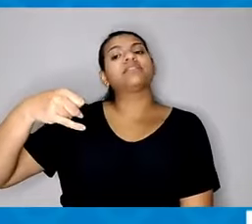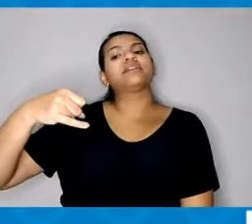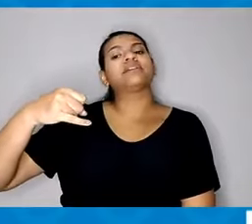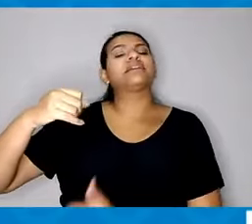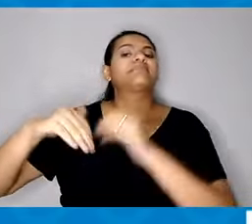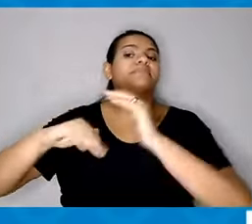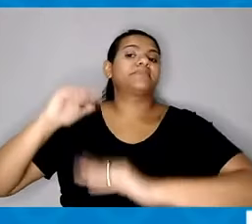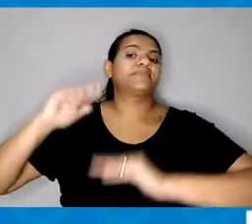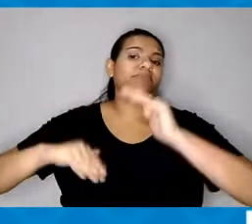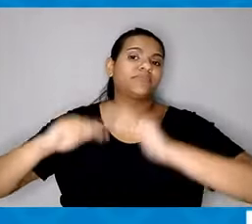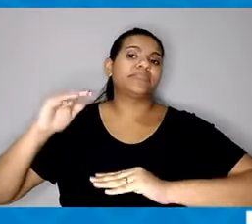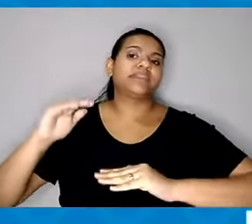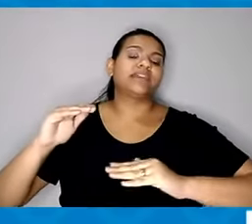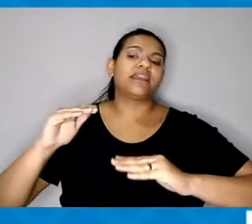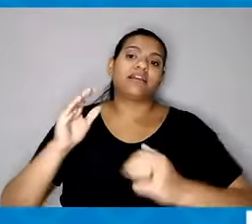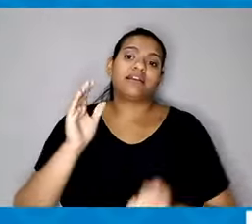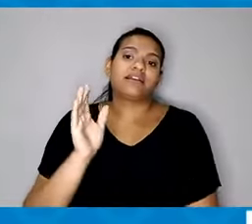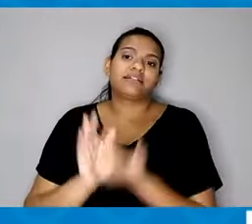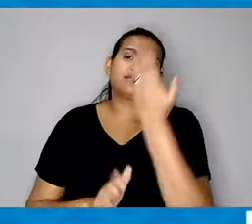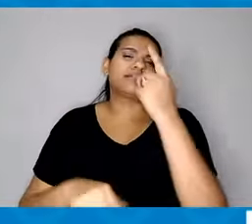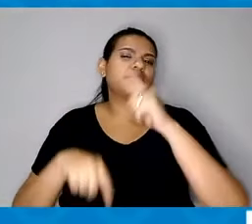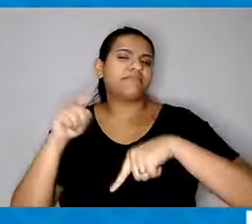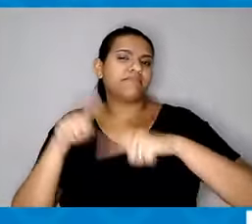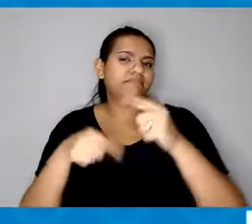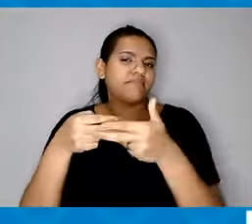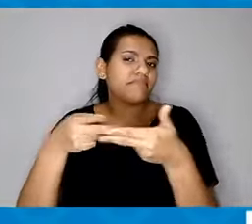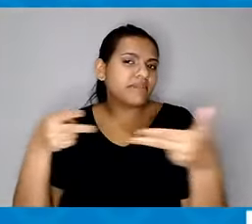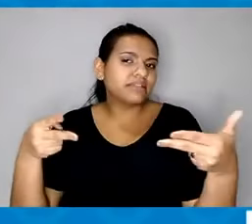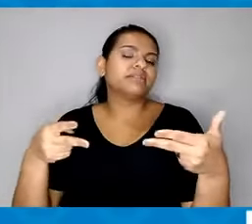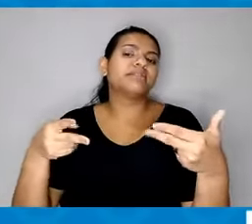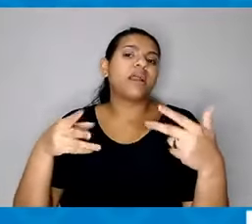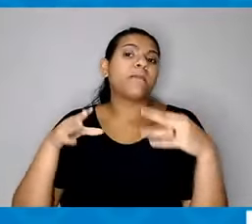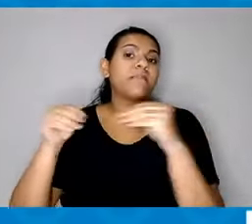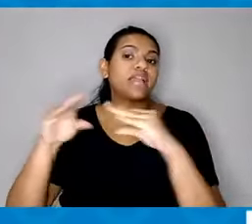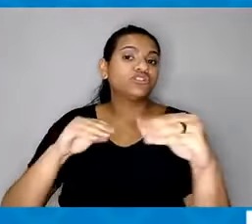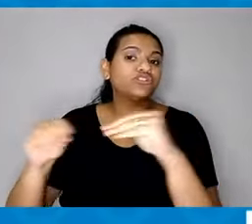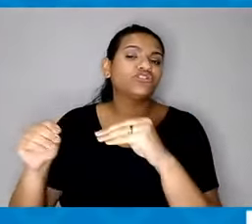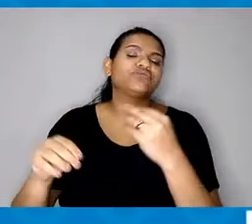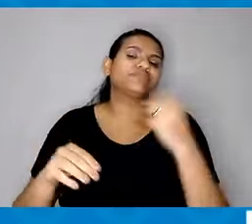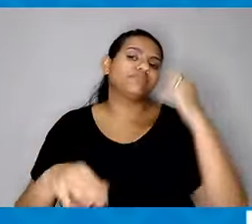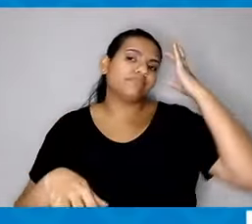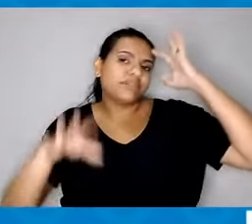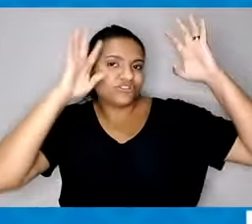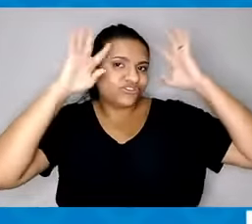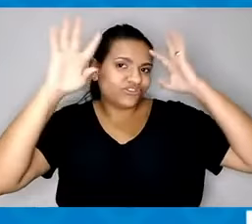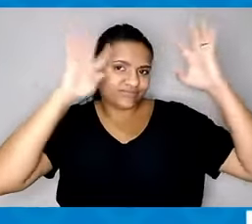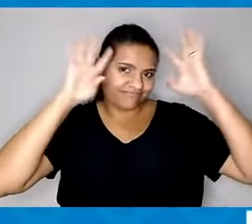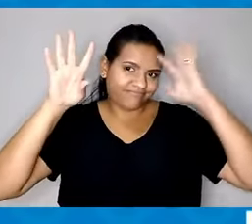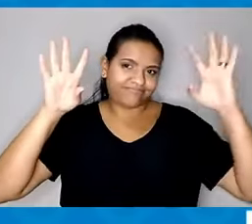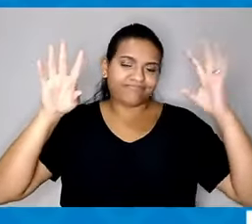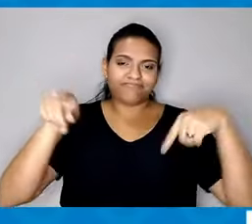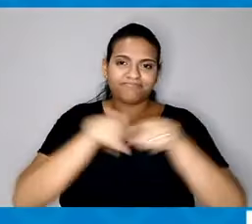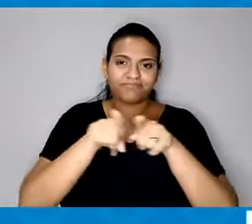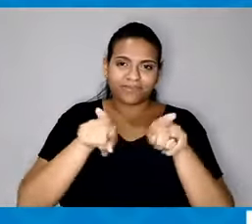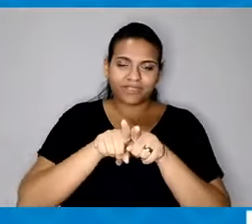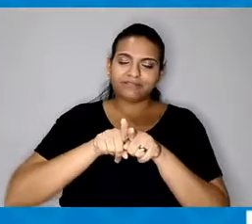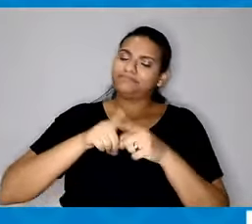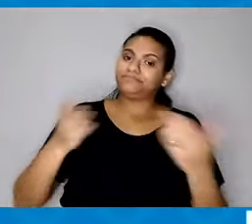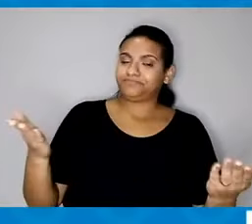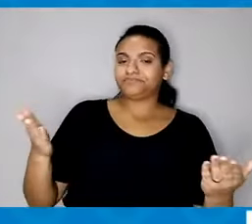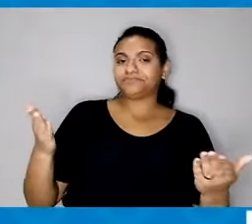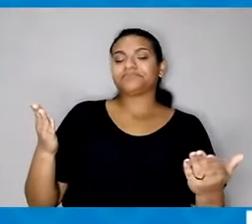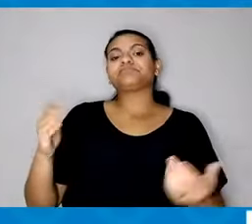aos aspectos imaginativos, criativos dos estudantes e seus educadores. E esses aspectos